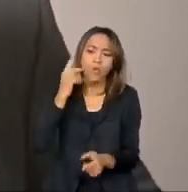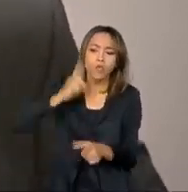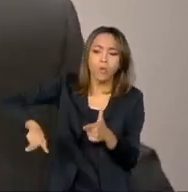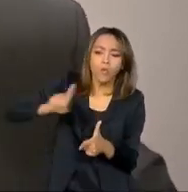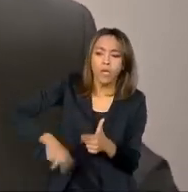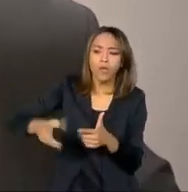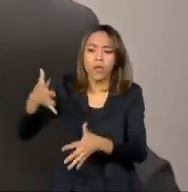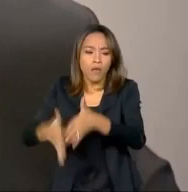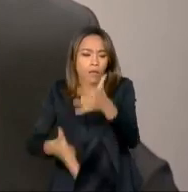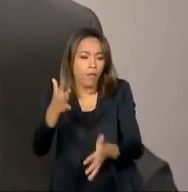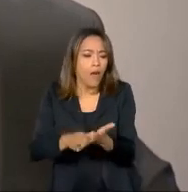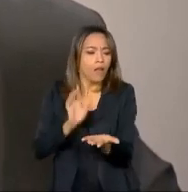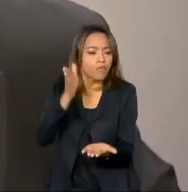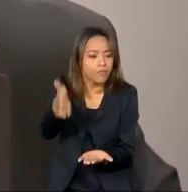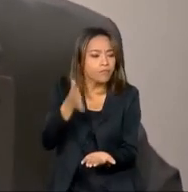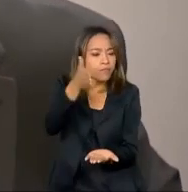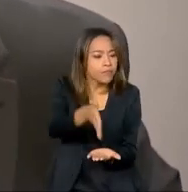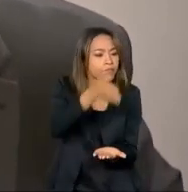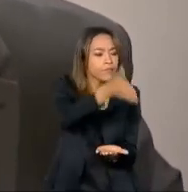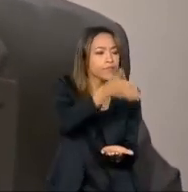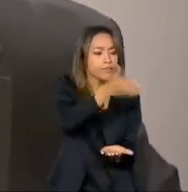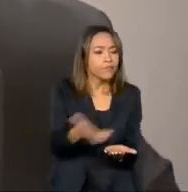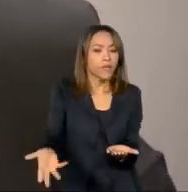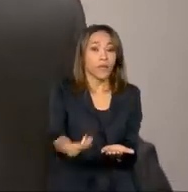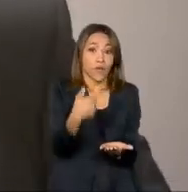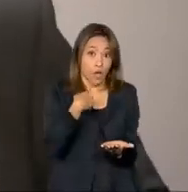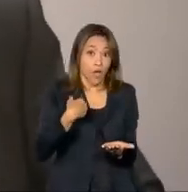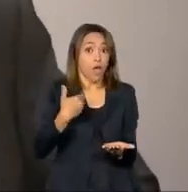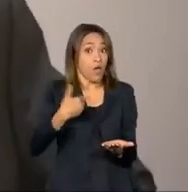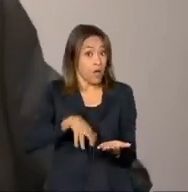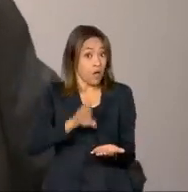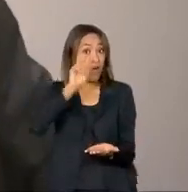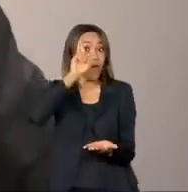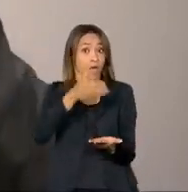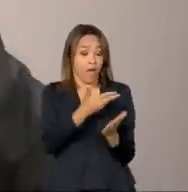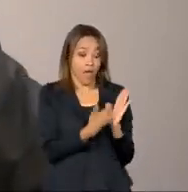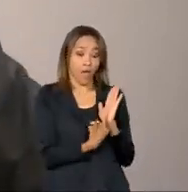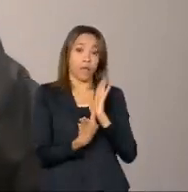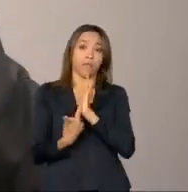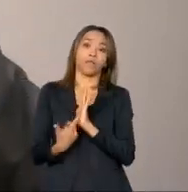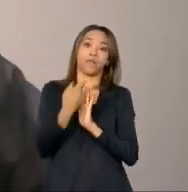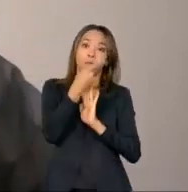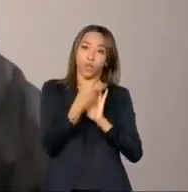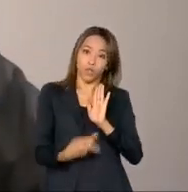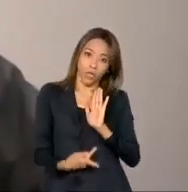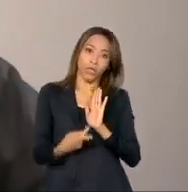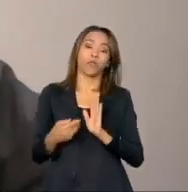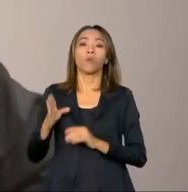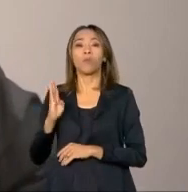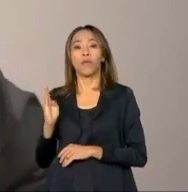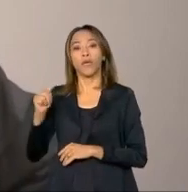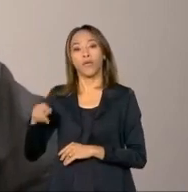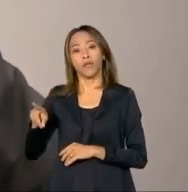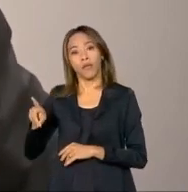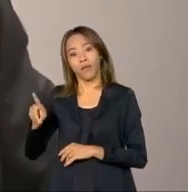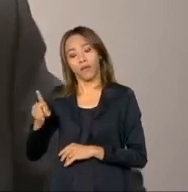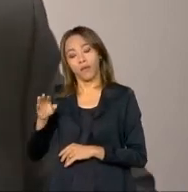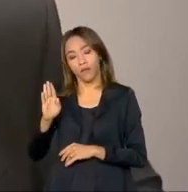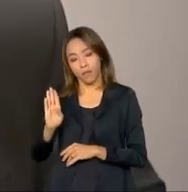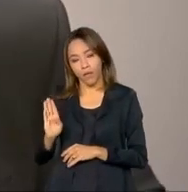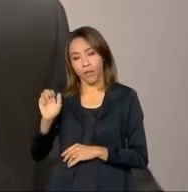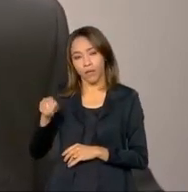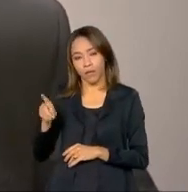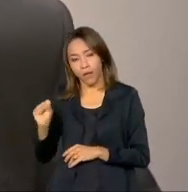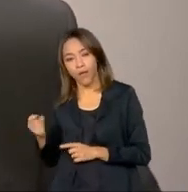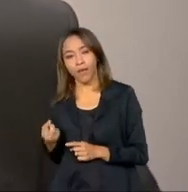presencialmente, o Sebrae apresenta os projetos e BNDES, FINEP, financia para